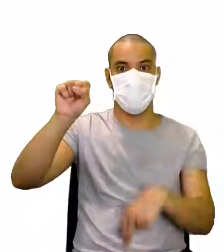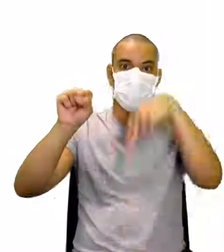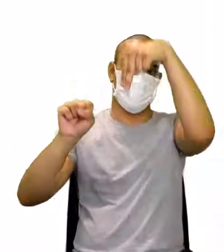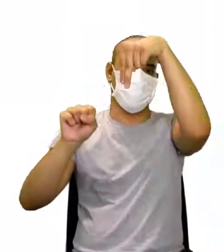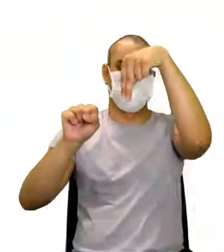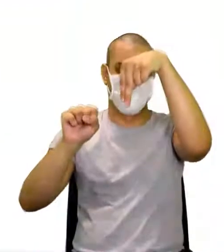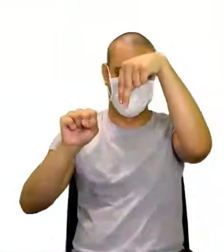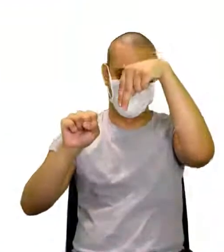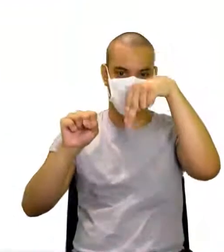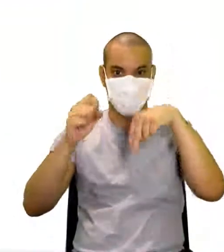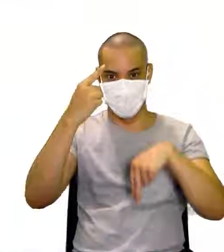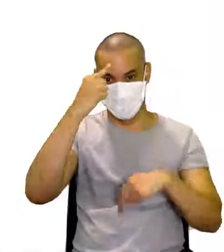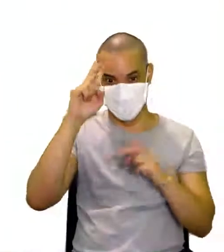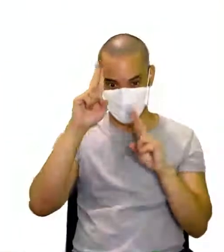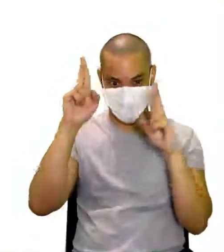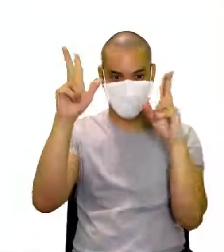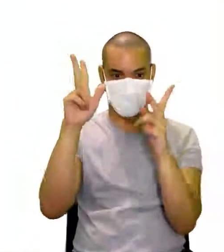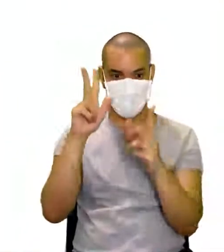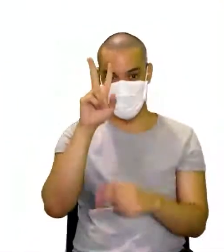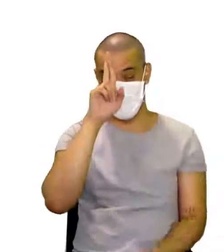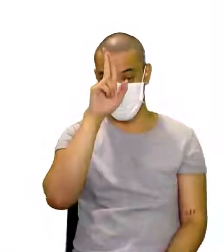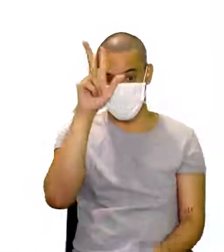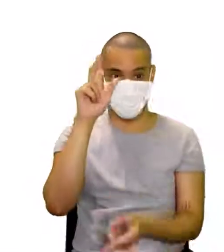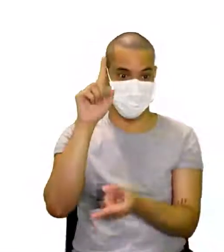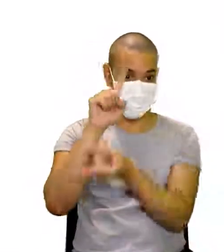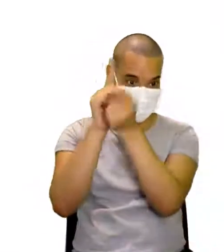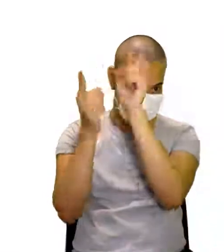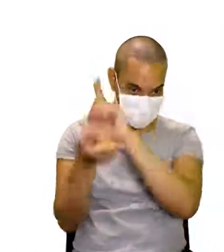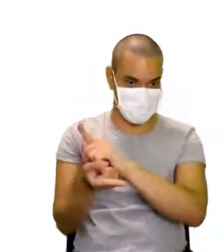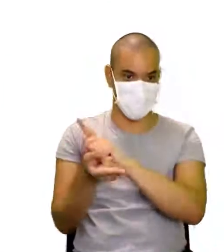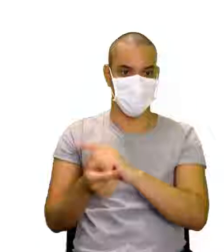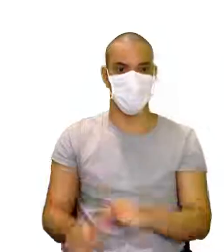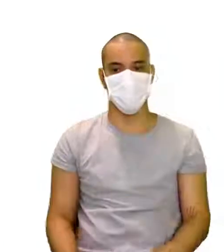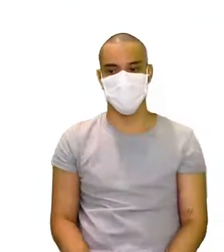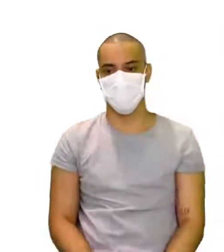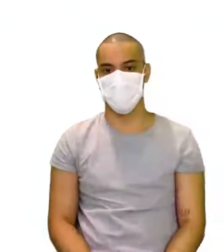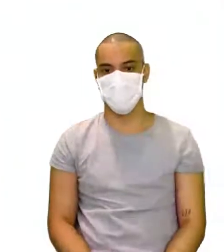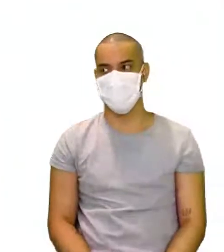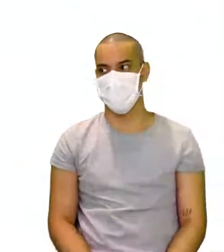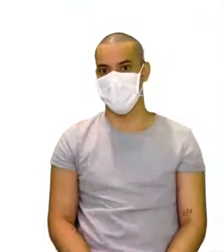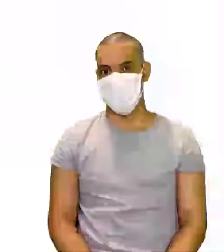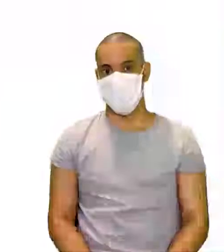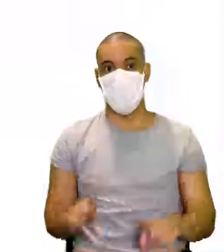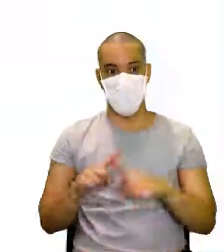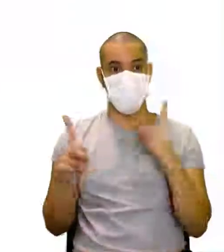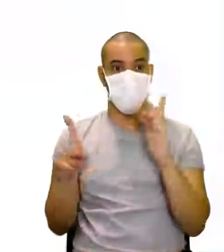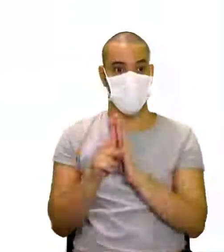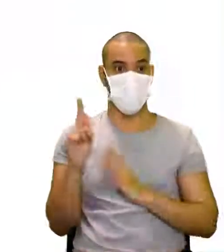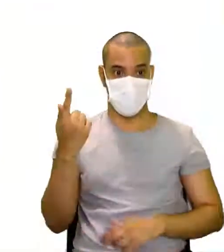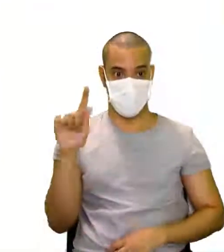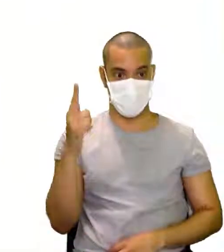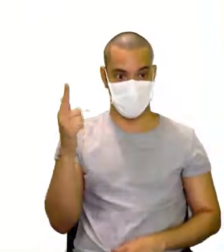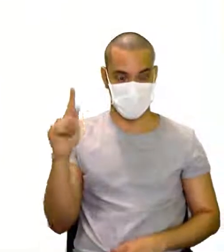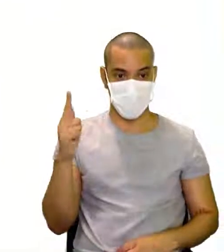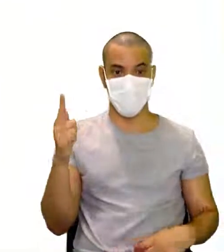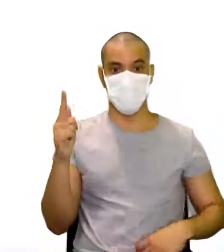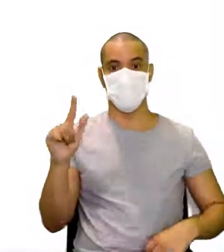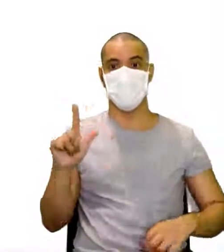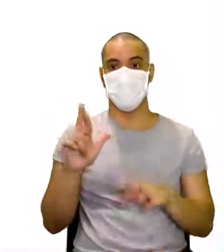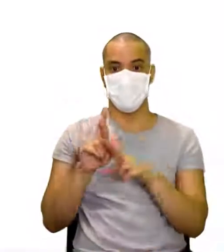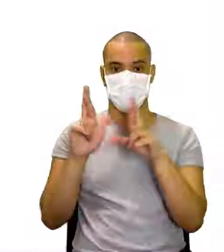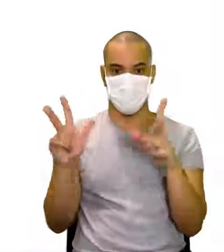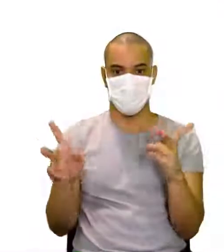olha só. E aqui o polo norte geográfico, ok? E o próximo aqui, ó, polo